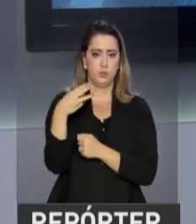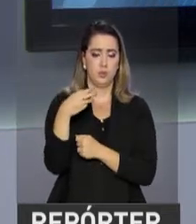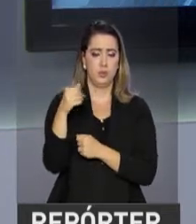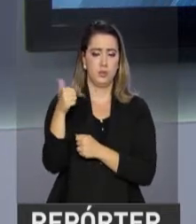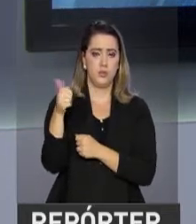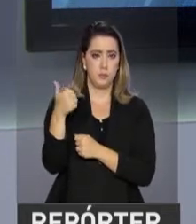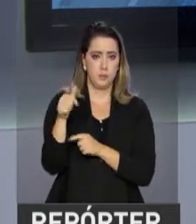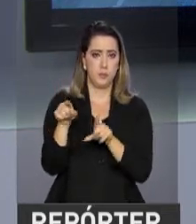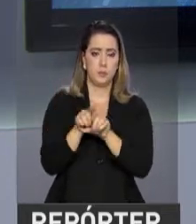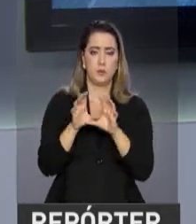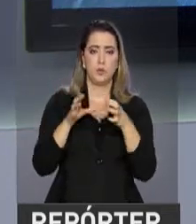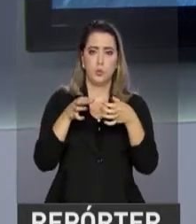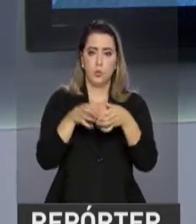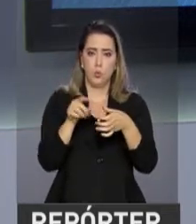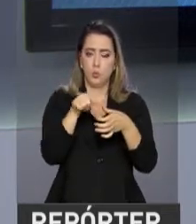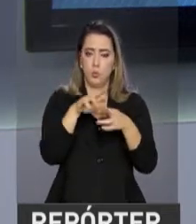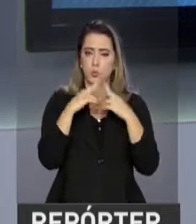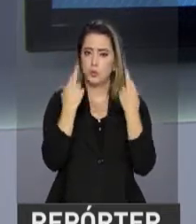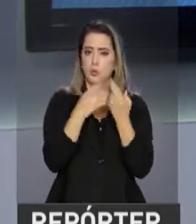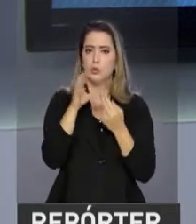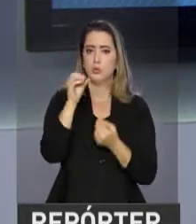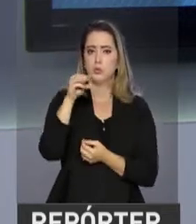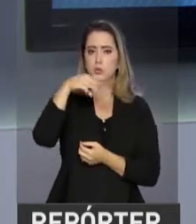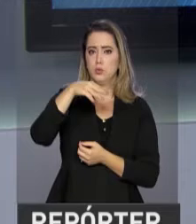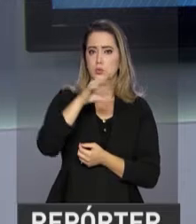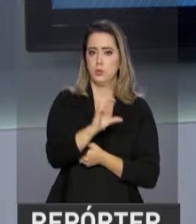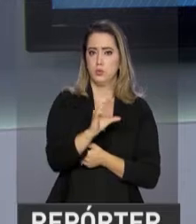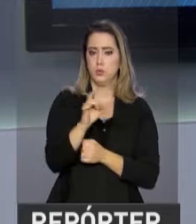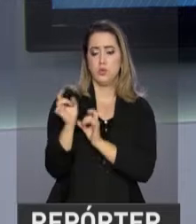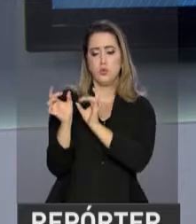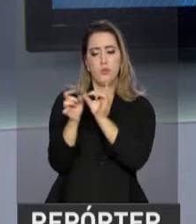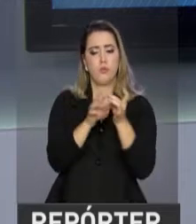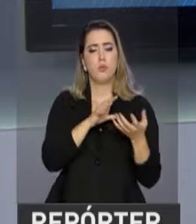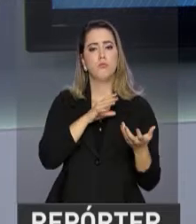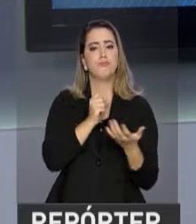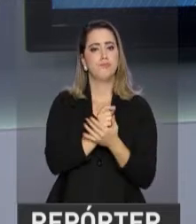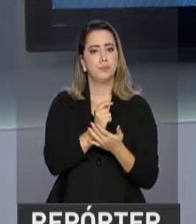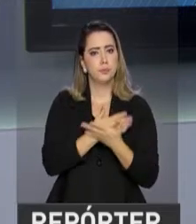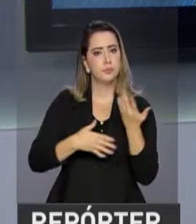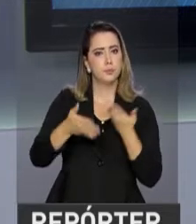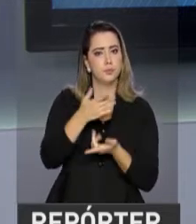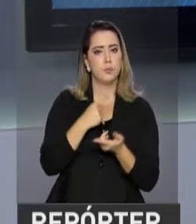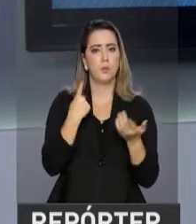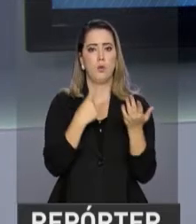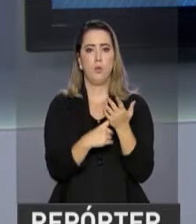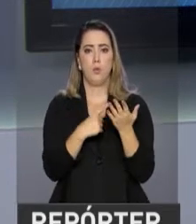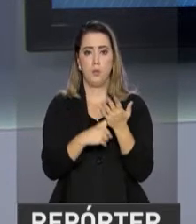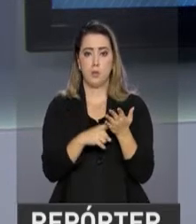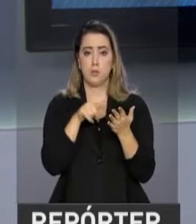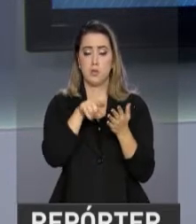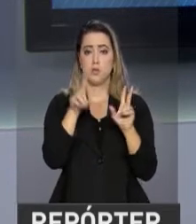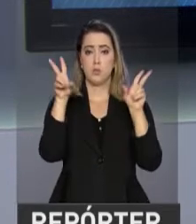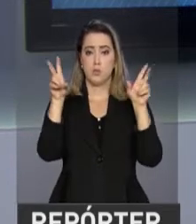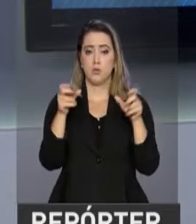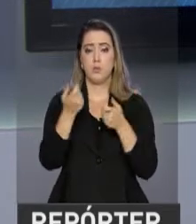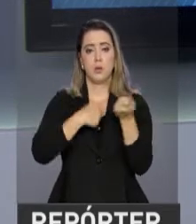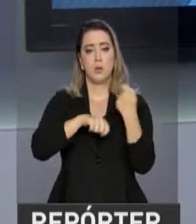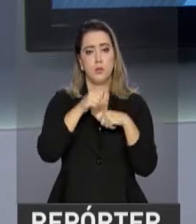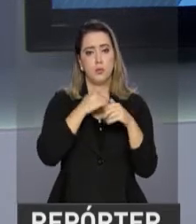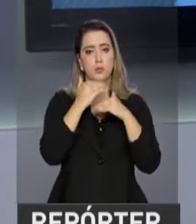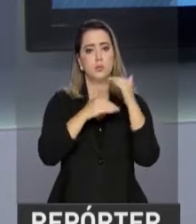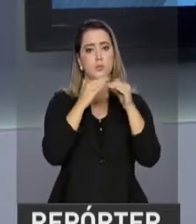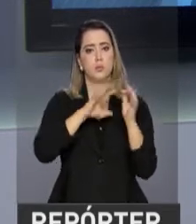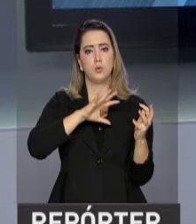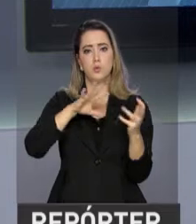ministerial da mc a organização mundial do comércio na pauta do encontro estão temas como crescimento econômico a